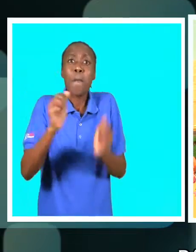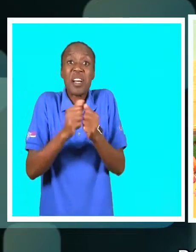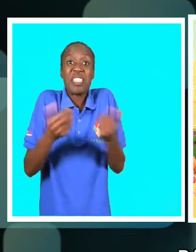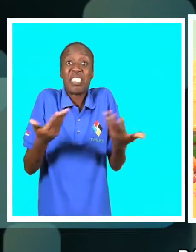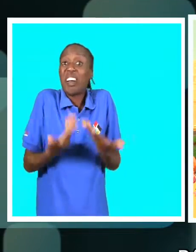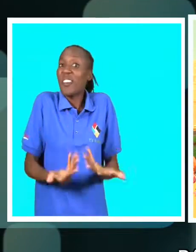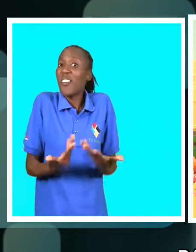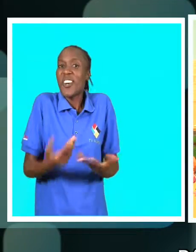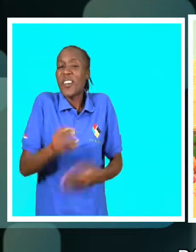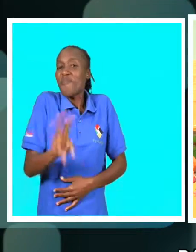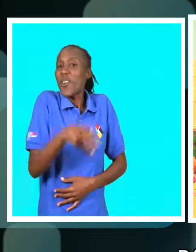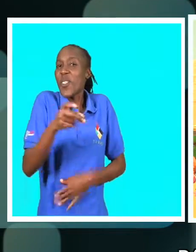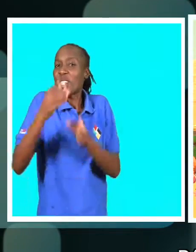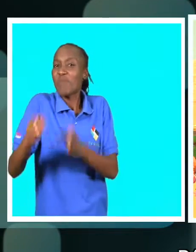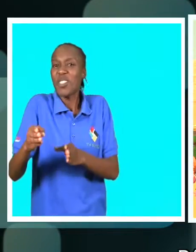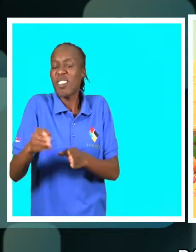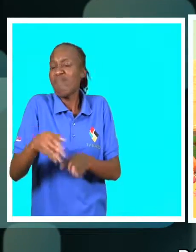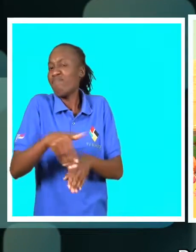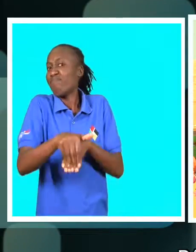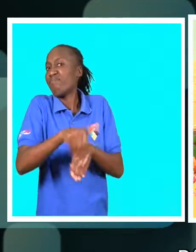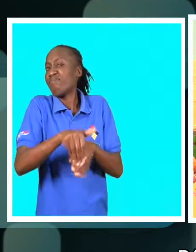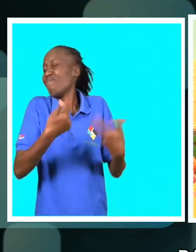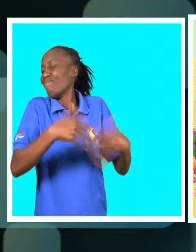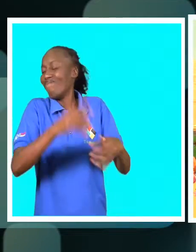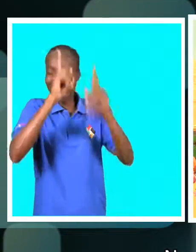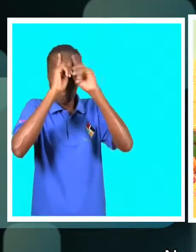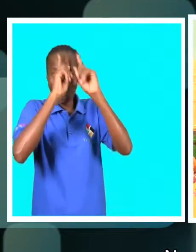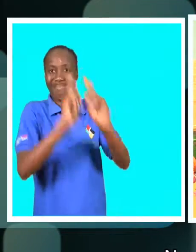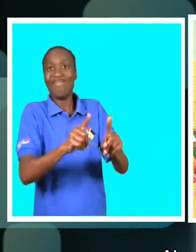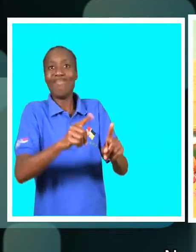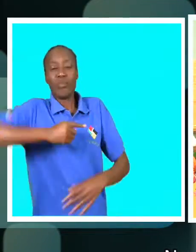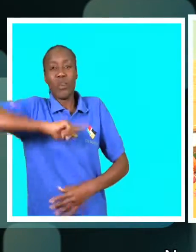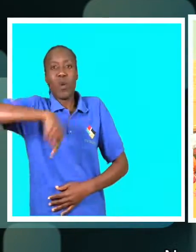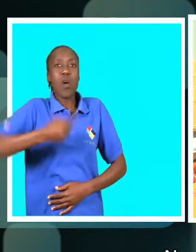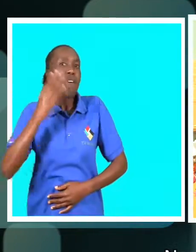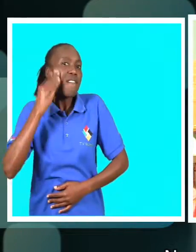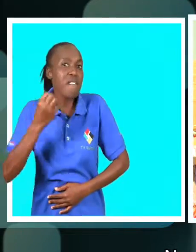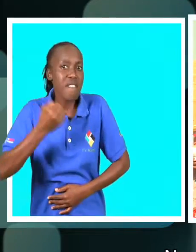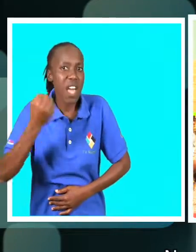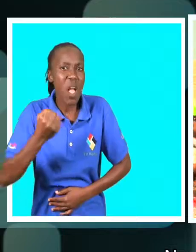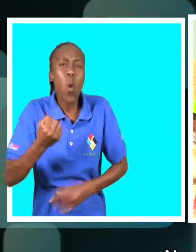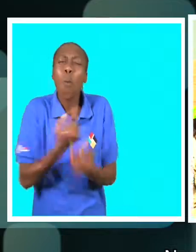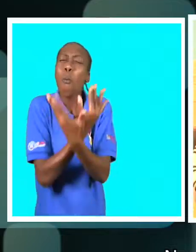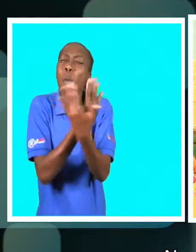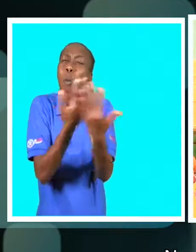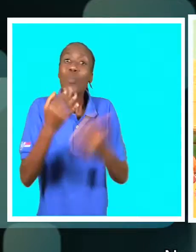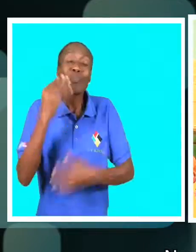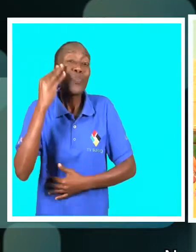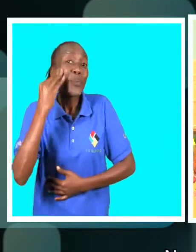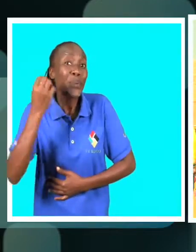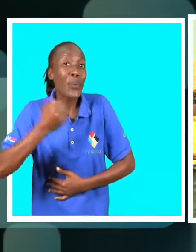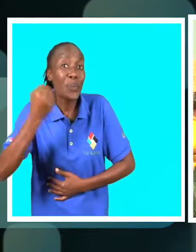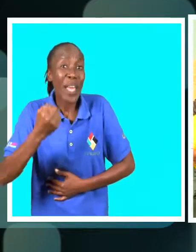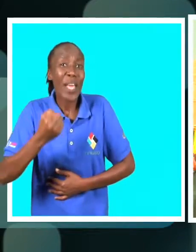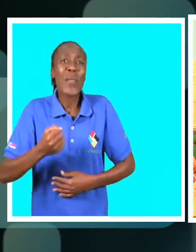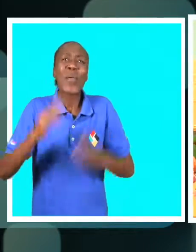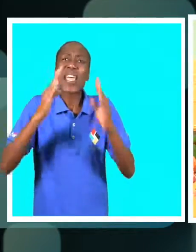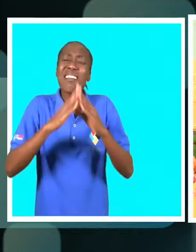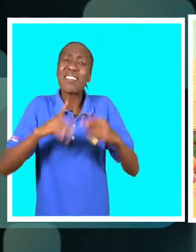Dói-nos quando não nos consideram a nós idosos. Nossos filhos arantam-nos bens e casas.